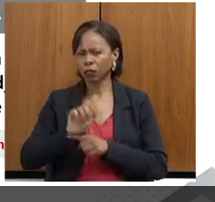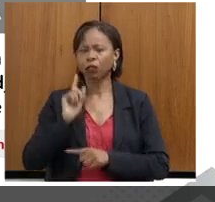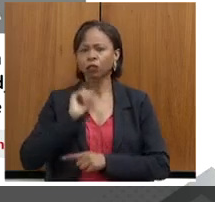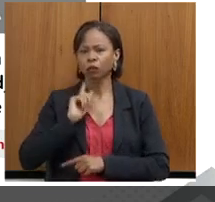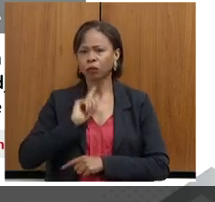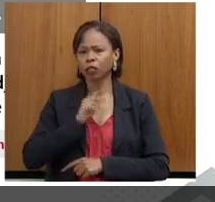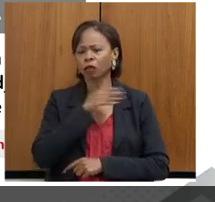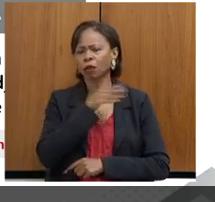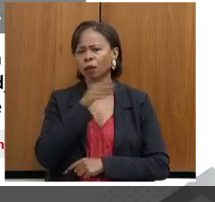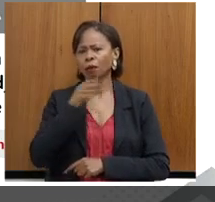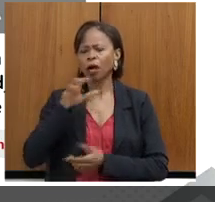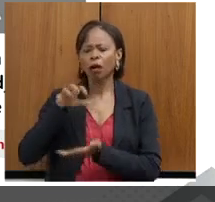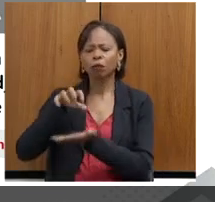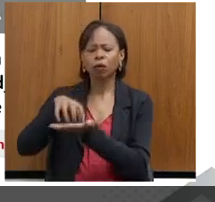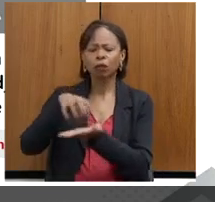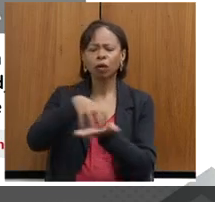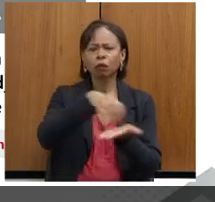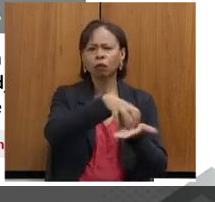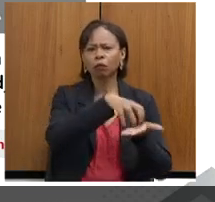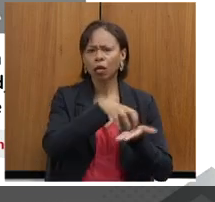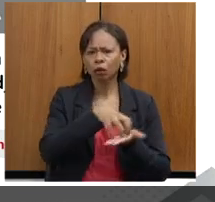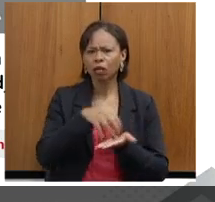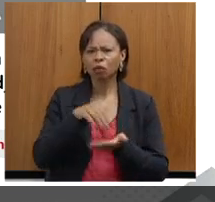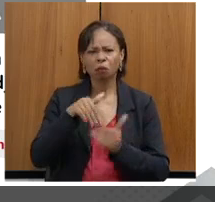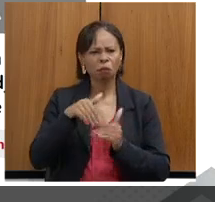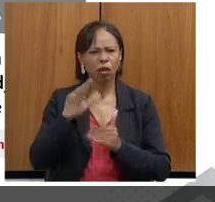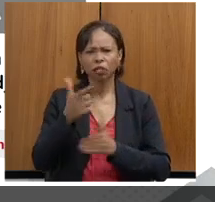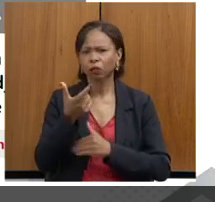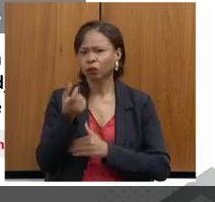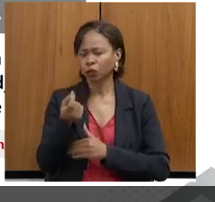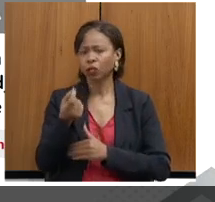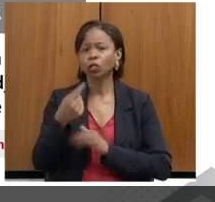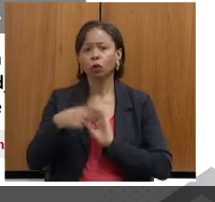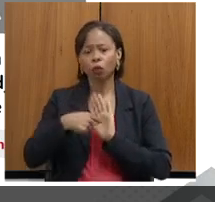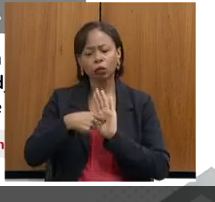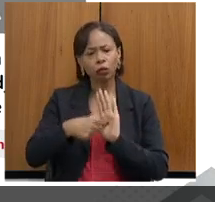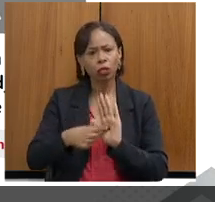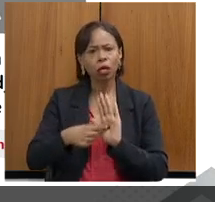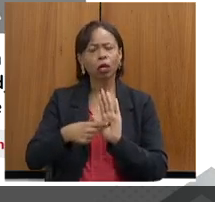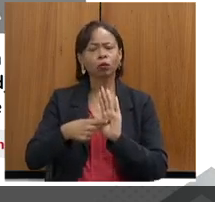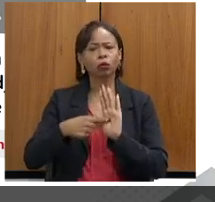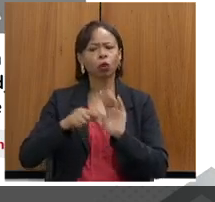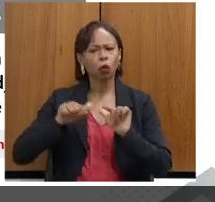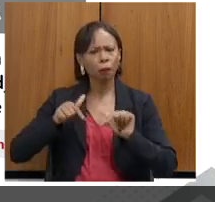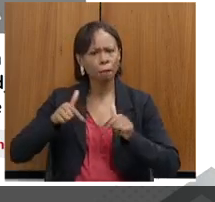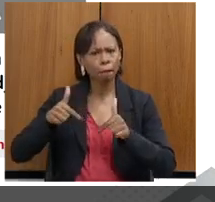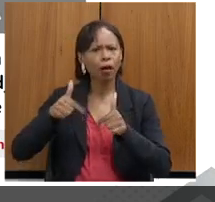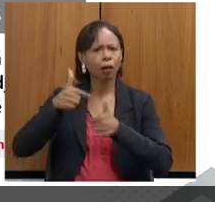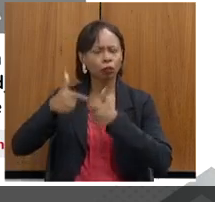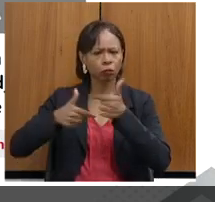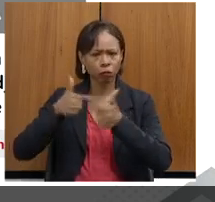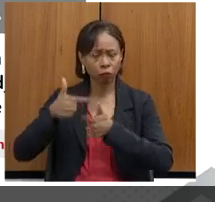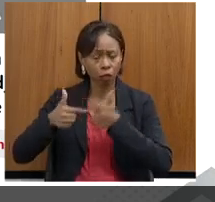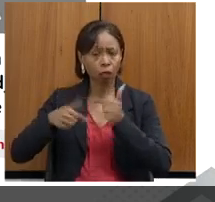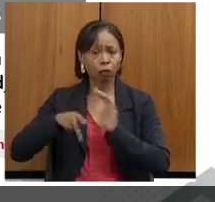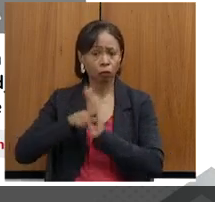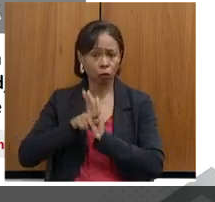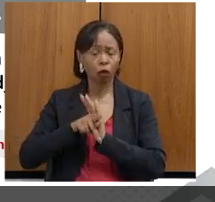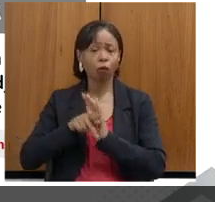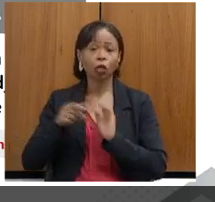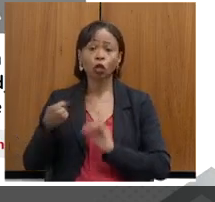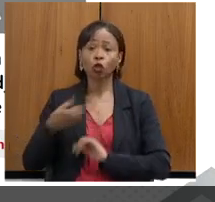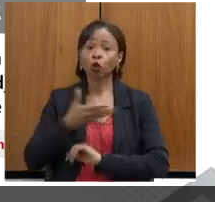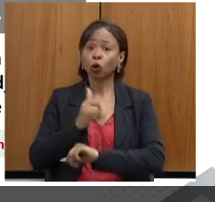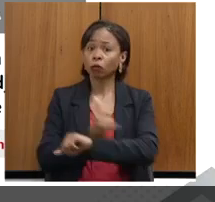mais de 20 de apartamentos da apresentando os resultados nossos e mostrando pense novamente